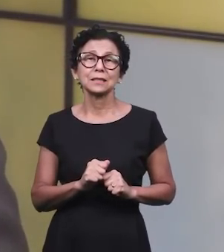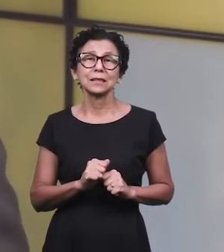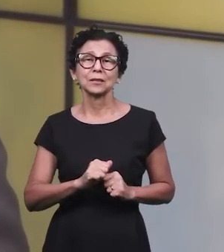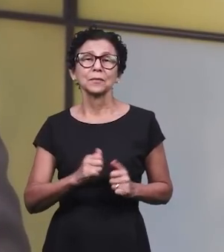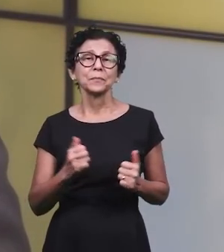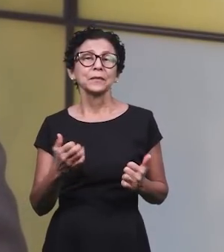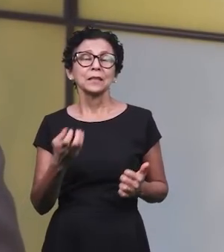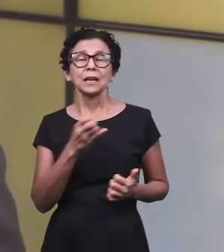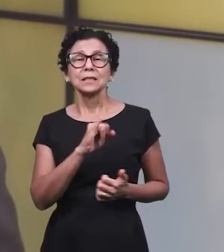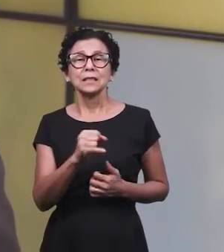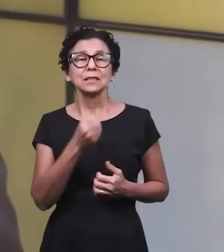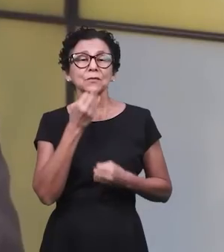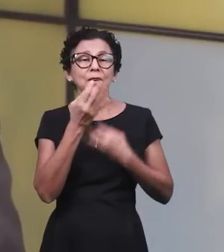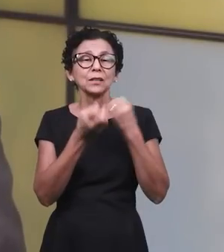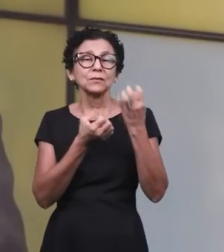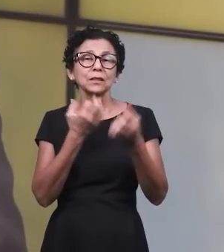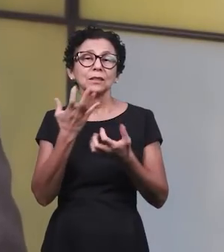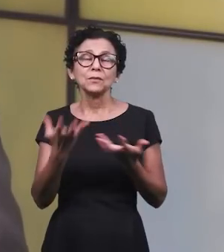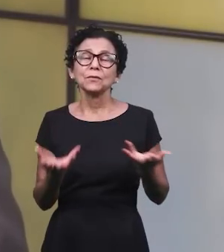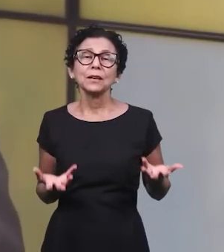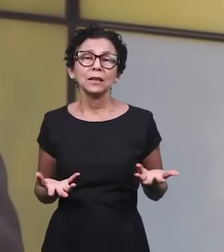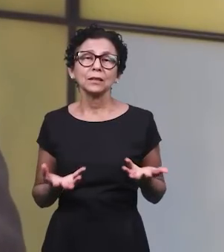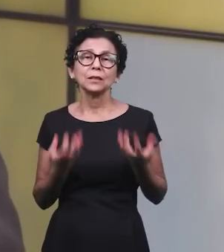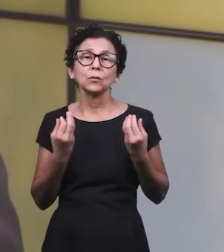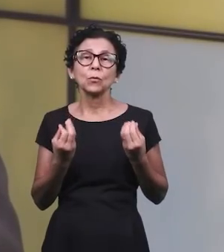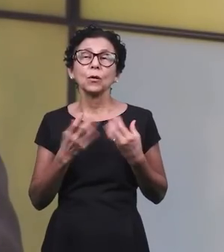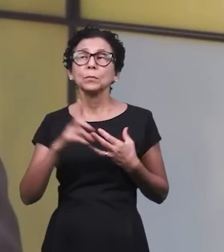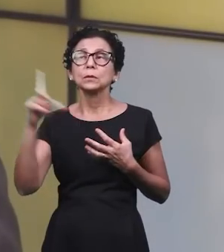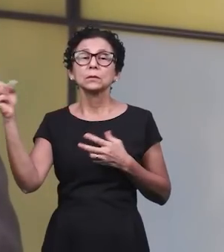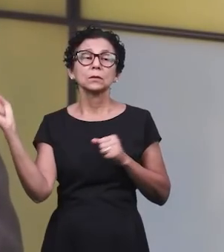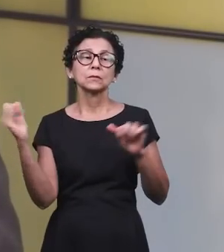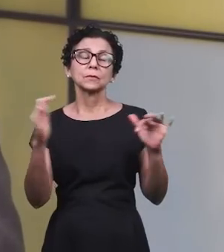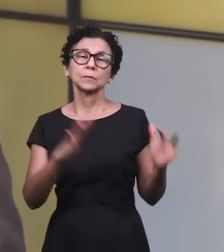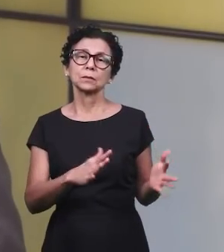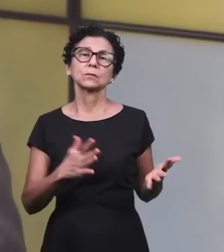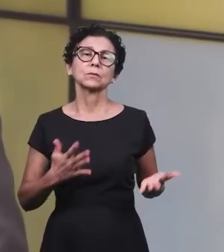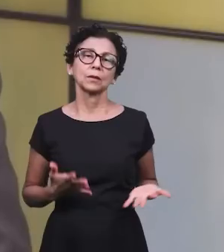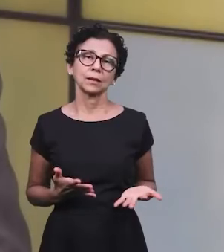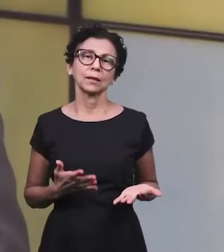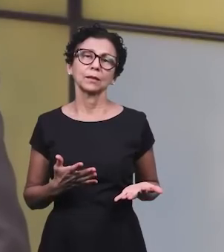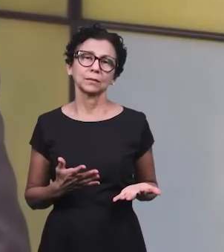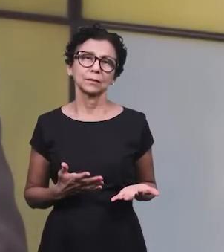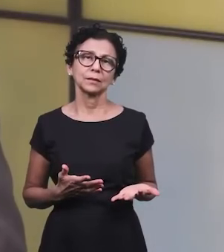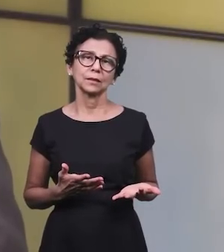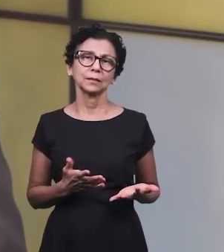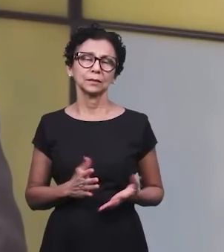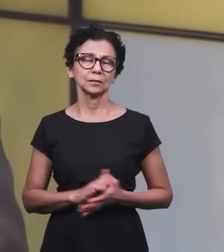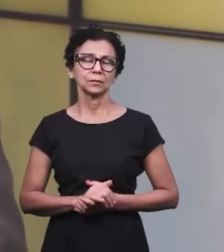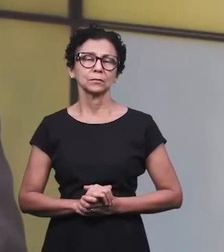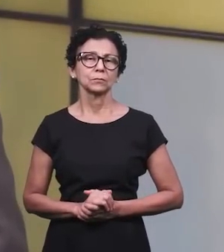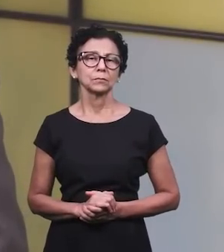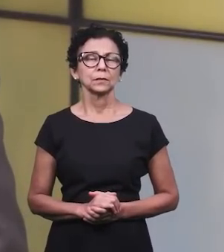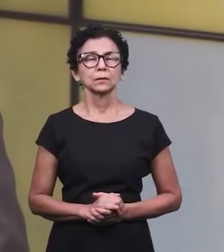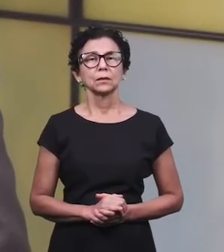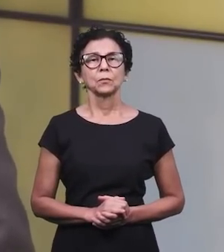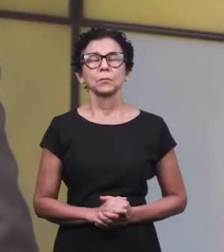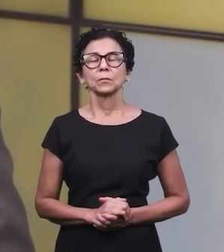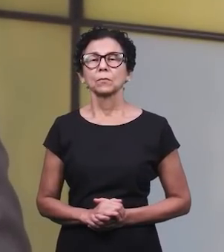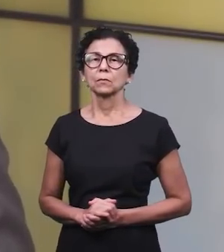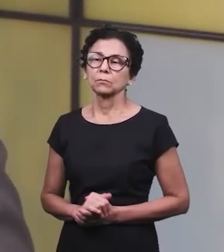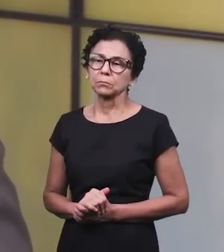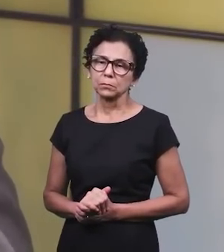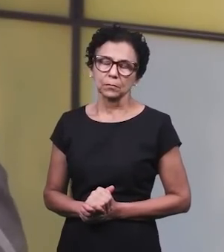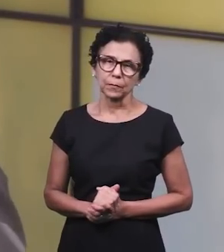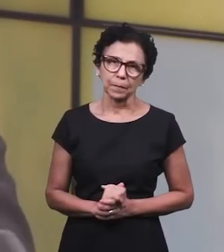atrapalhar aquilo que você está querendo, que é a bênção do Senhor na vida da pessoa. Então, de modo geral, né, às vezes o assunto